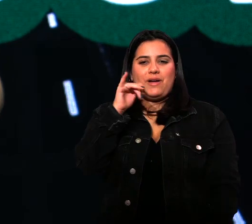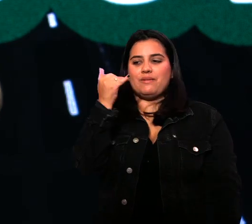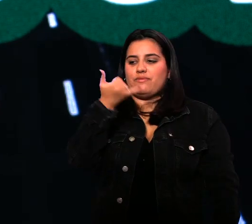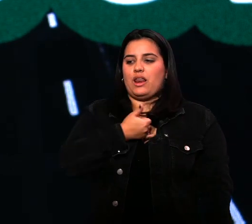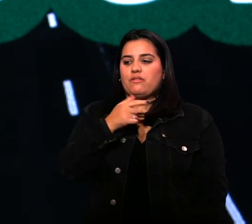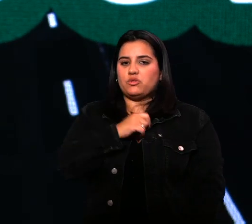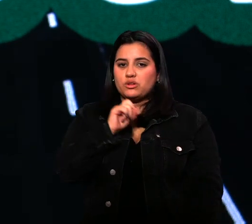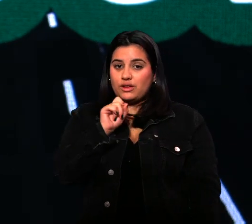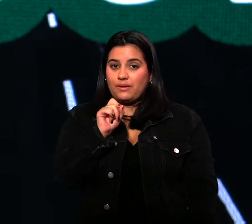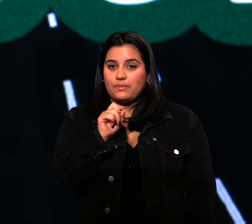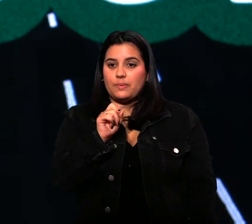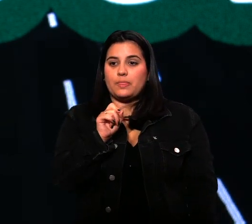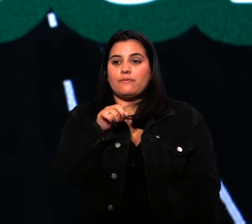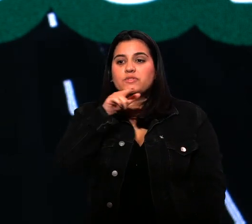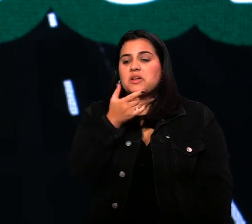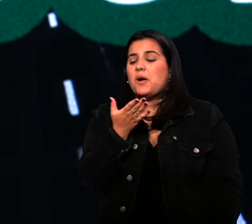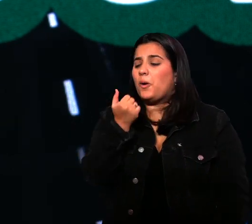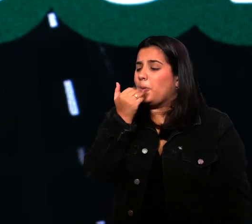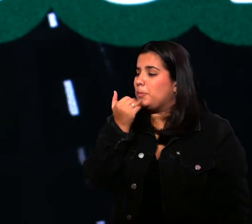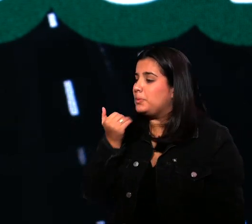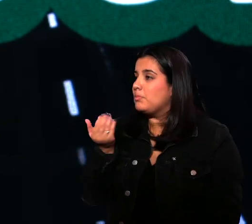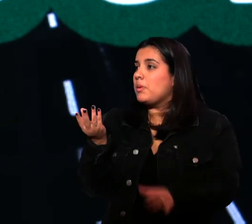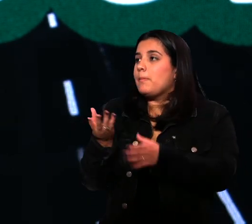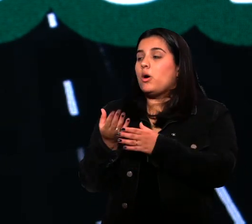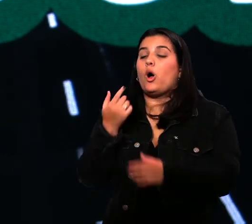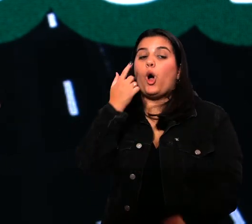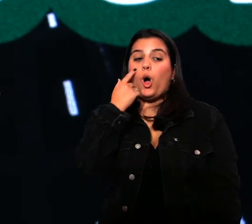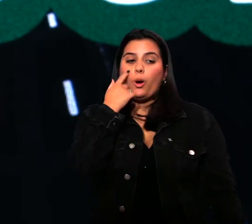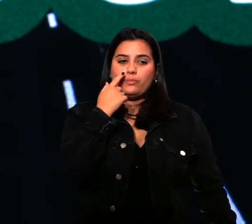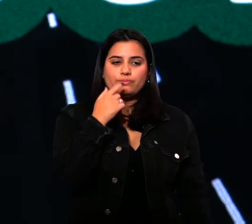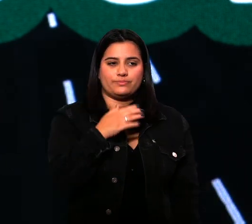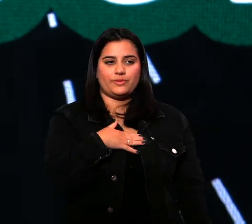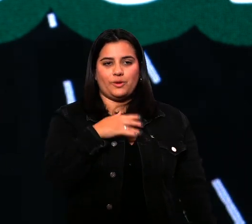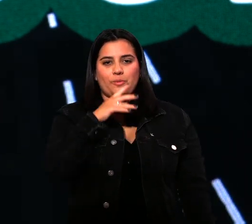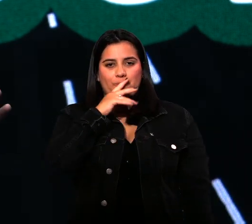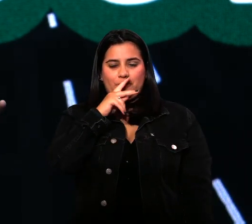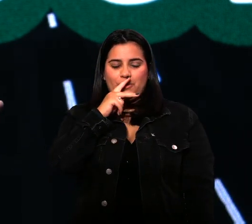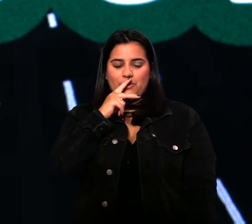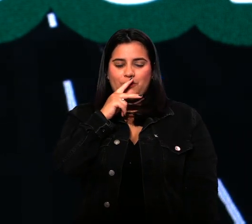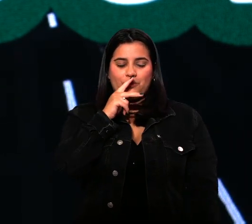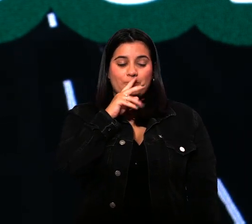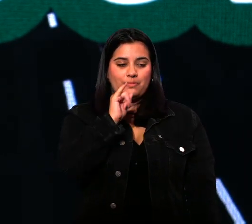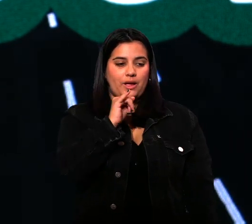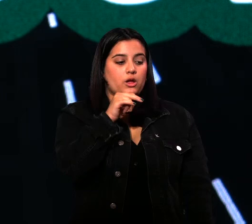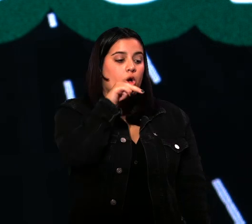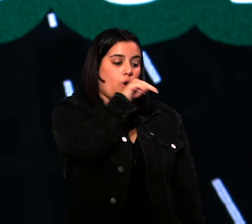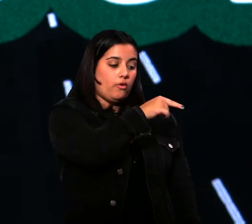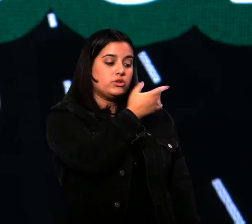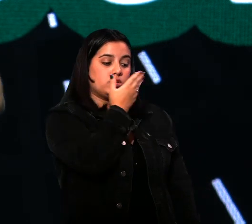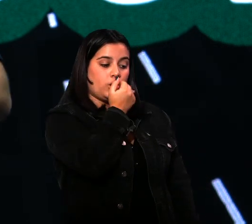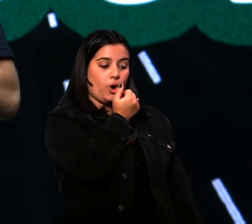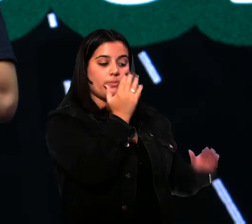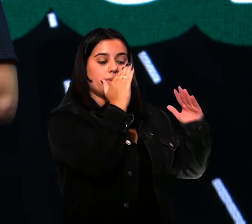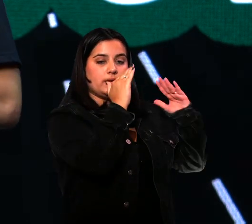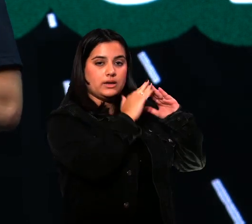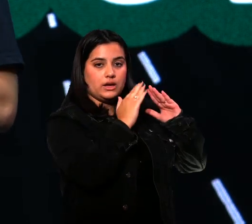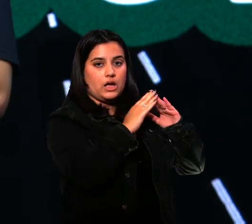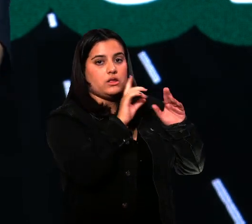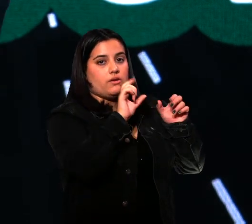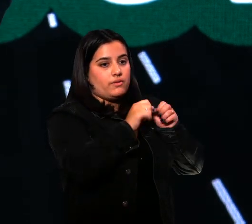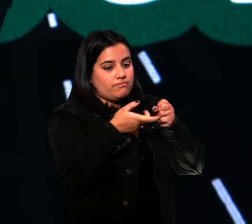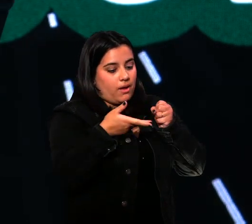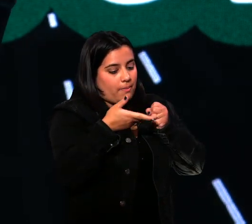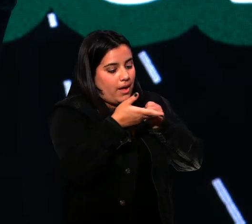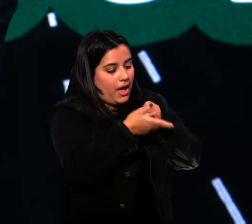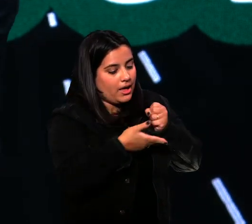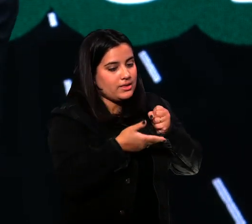que ele fazia no meio da igreja. Falei assim, filho, quando você come em casa, primeiro, né, faz a base e